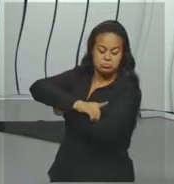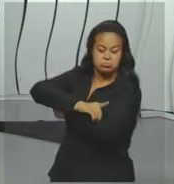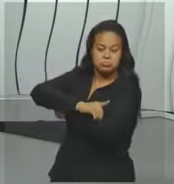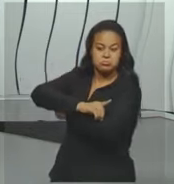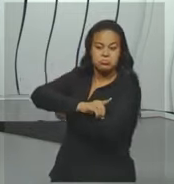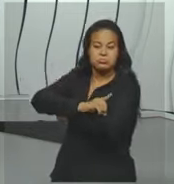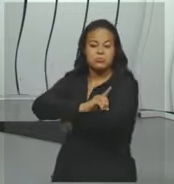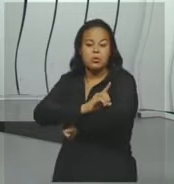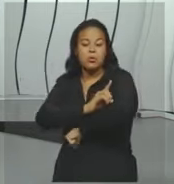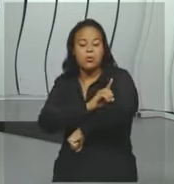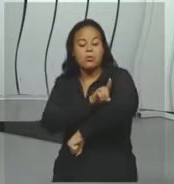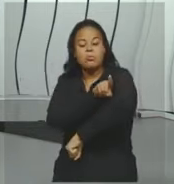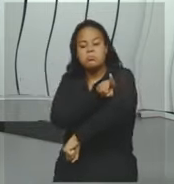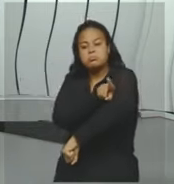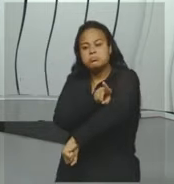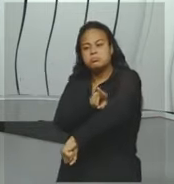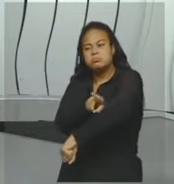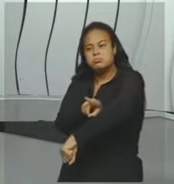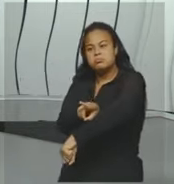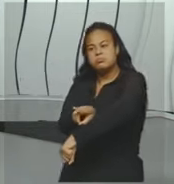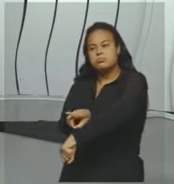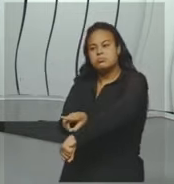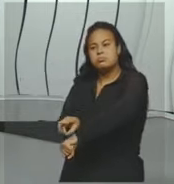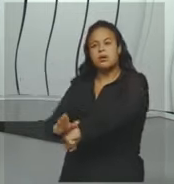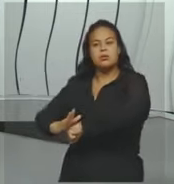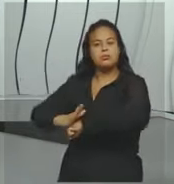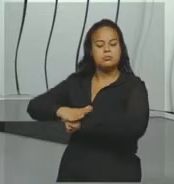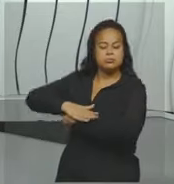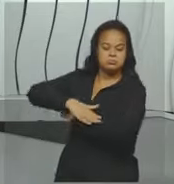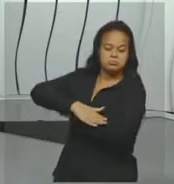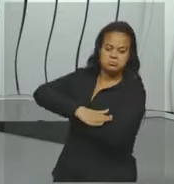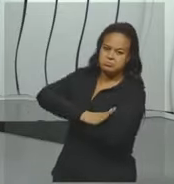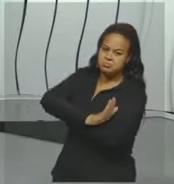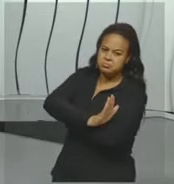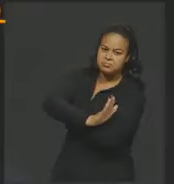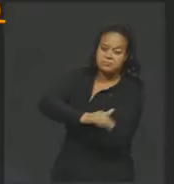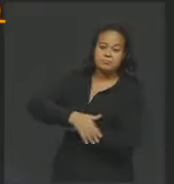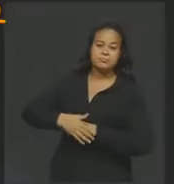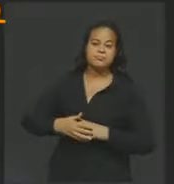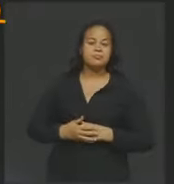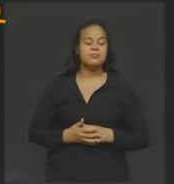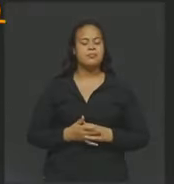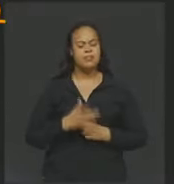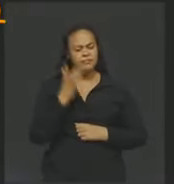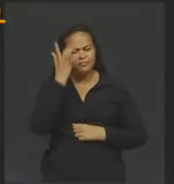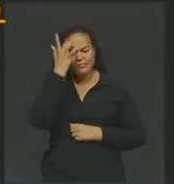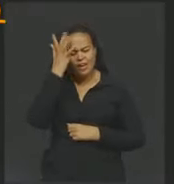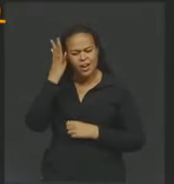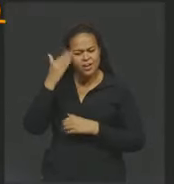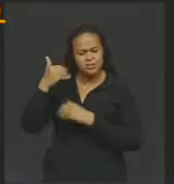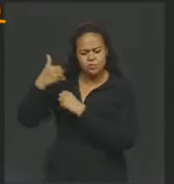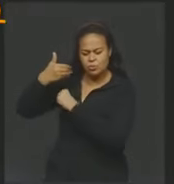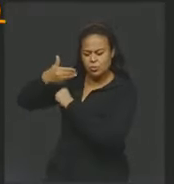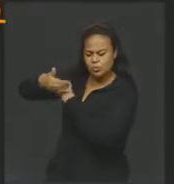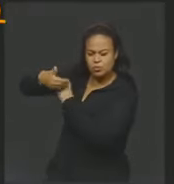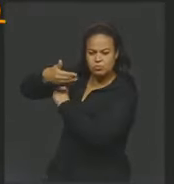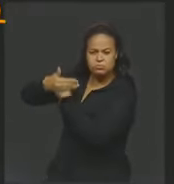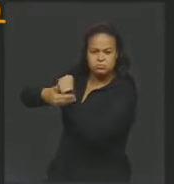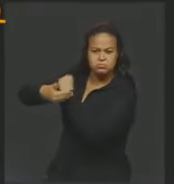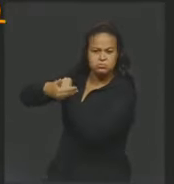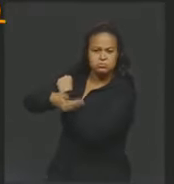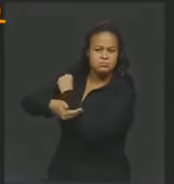esse objeto desse ponto aqui mais alto para o ponto mais baixo. Então a rampa facilita esse processo e o plano